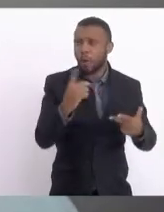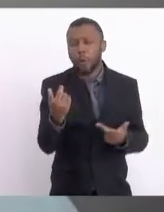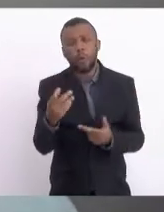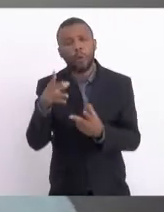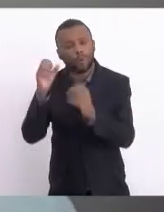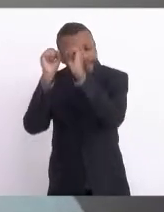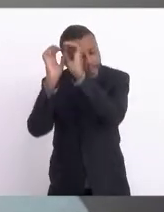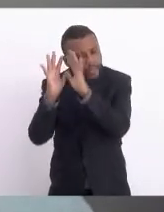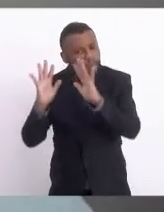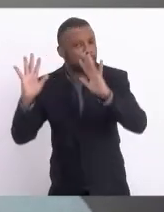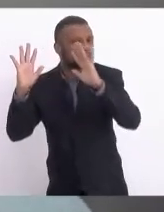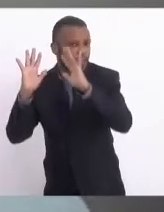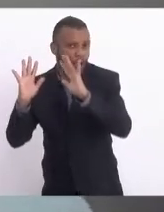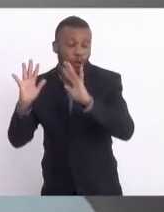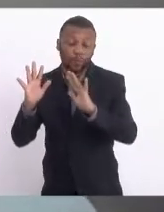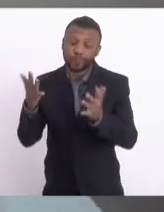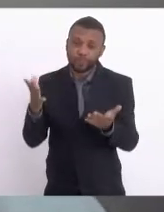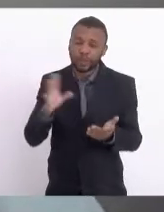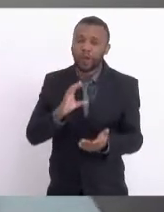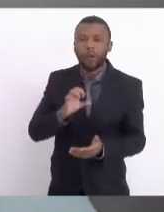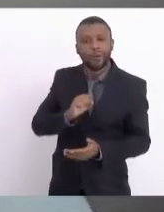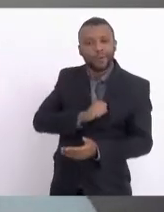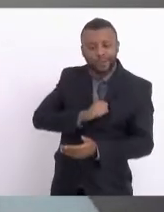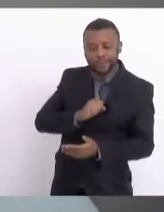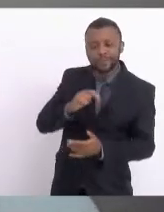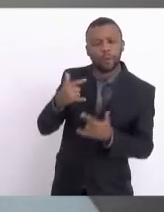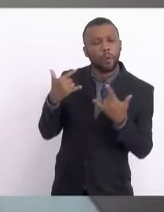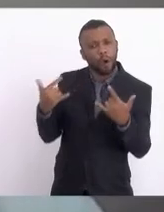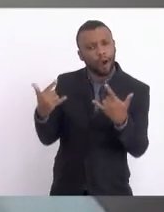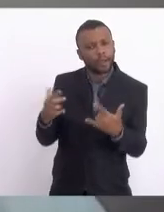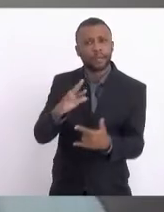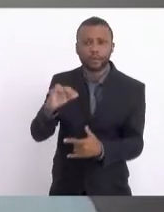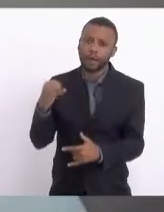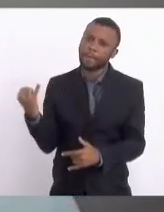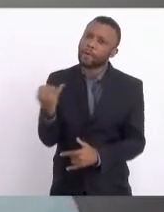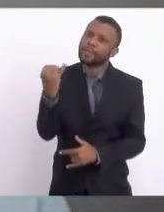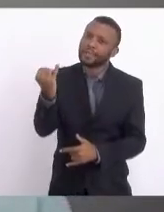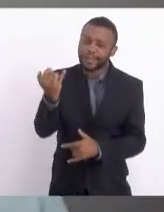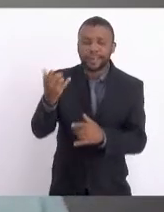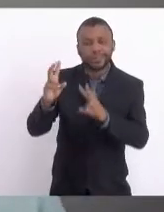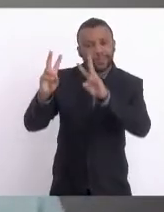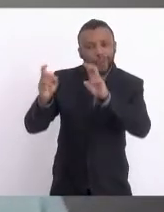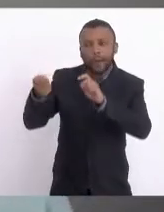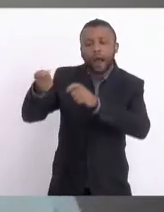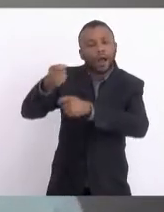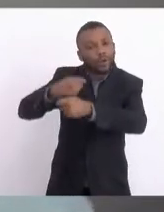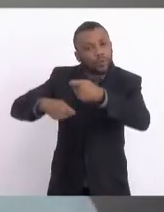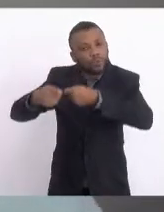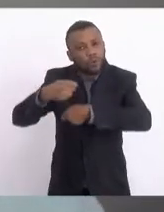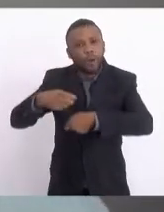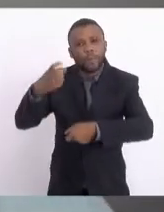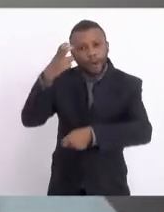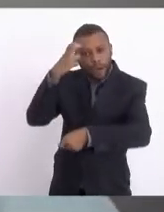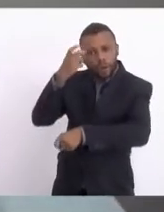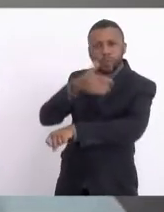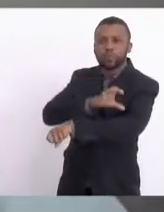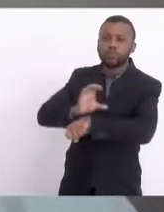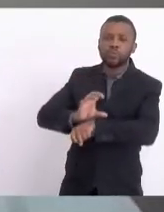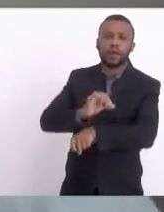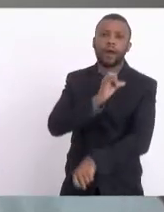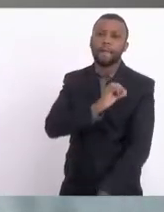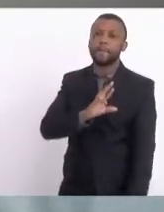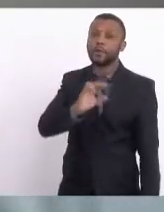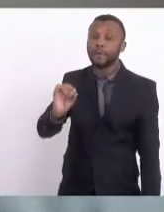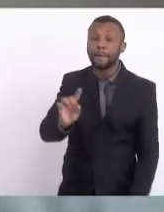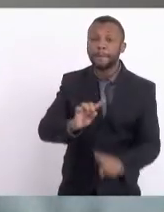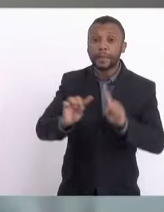in Rio, acho que é um grande evento, né, acho que é importante econômico, cultura, para o estado do Rio de Janeiro, mas não considero